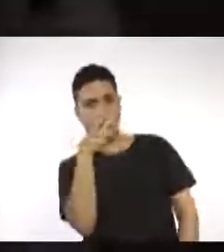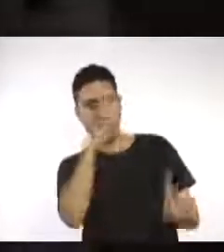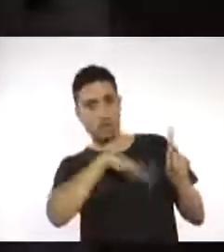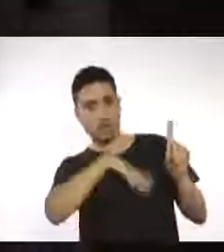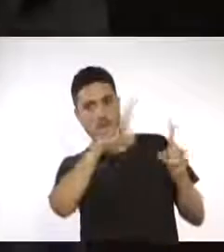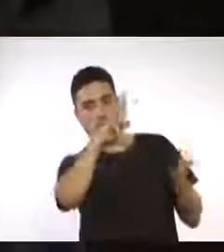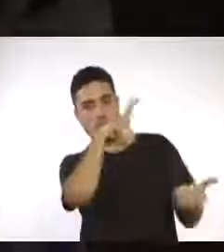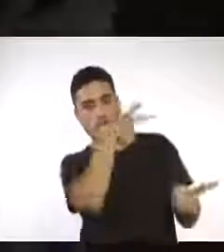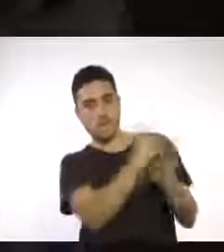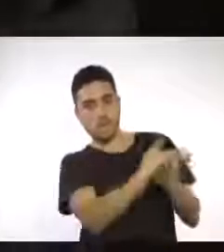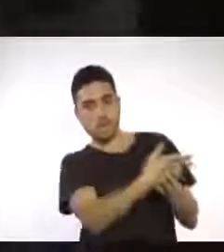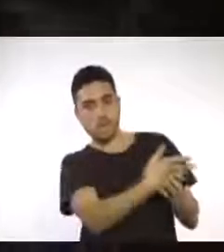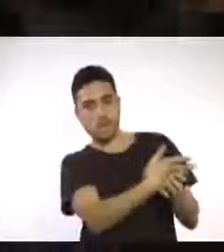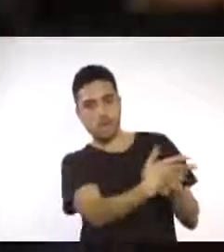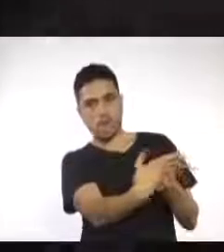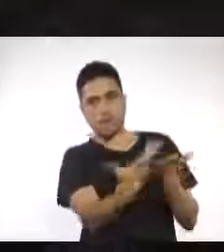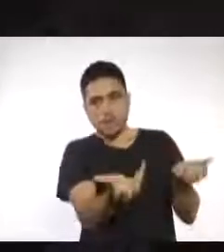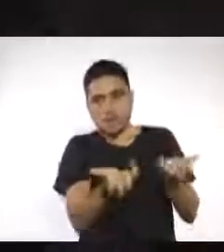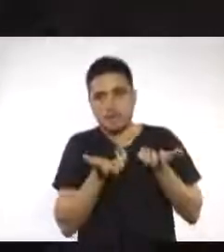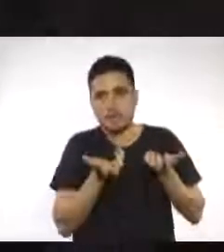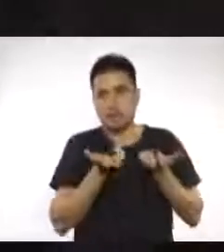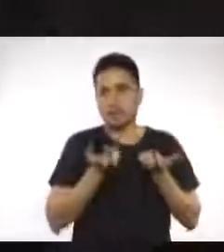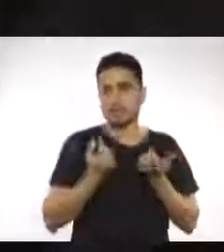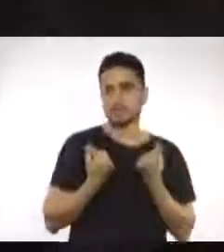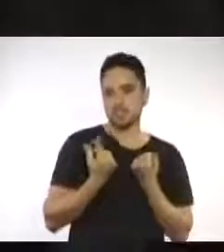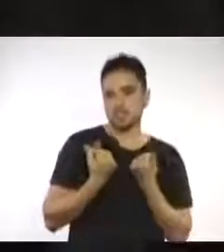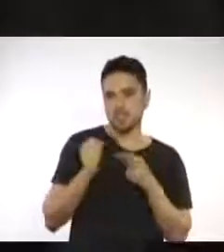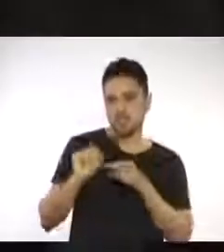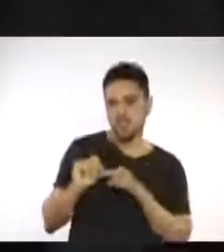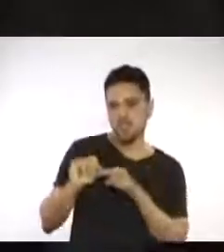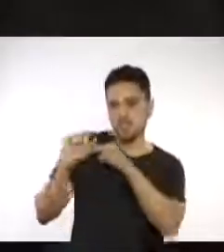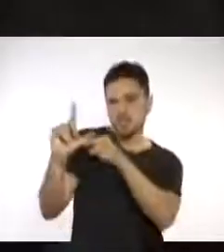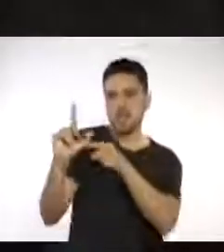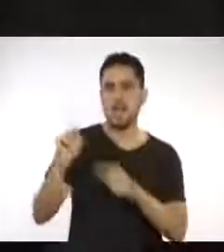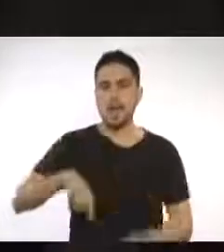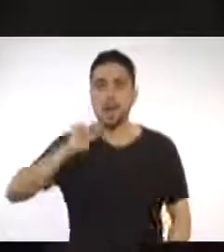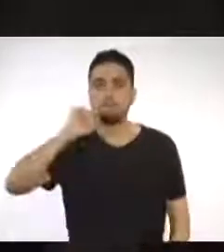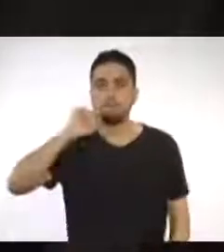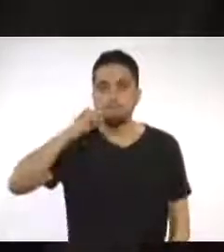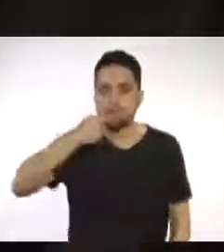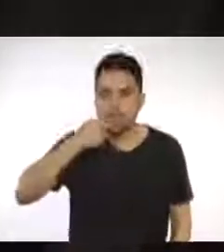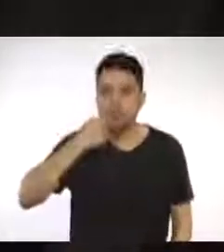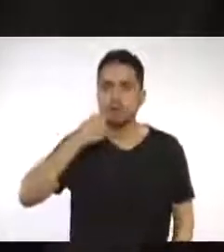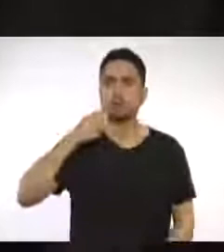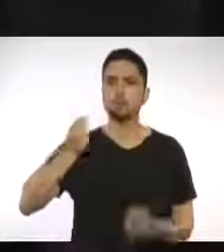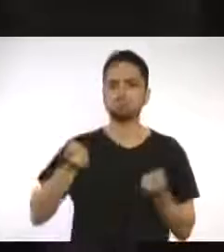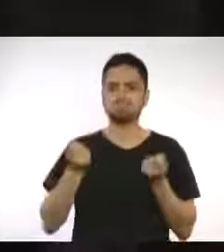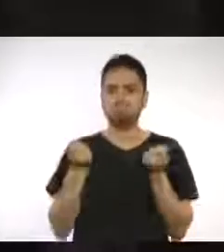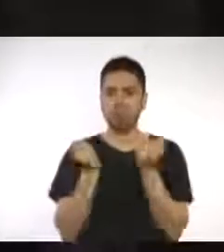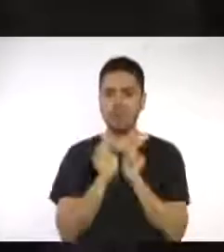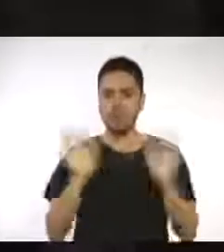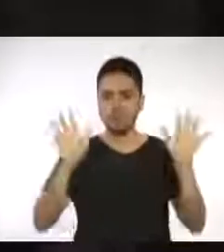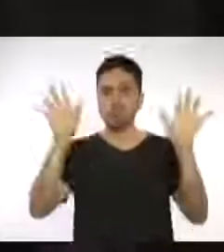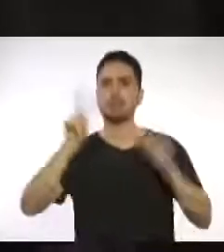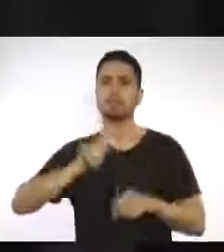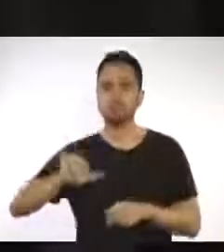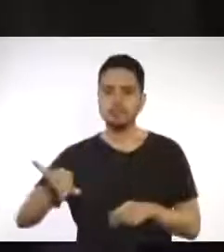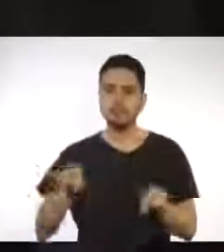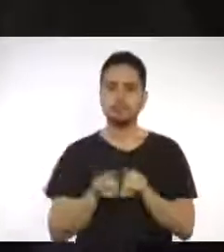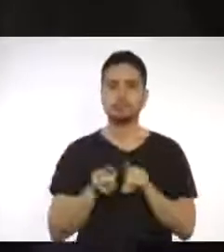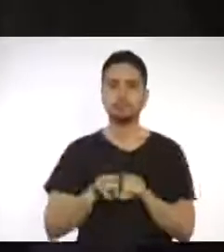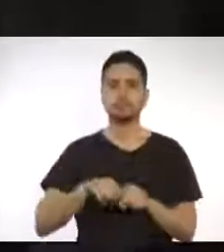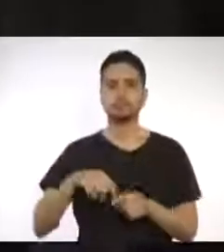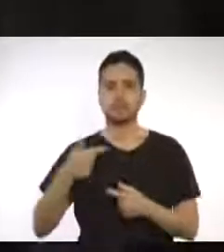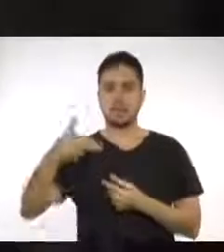alto. Eu quero dizer, senhor ministro, que o pão vai aumentar, que a gasolina vai aumentar, que